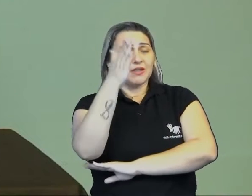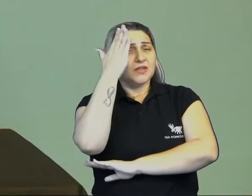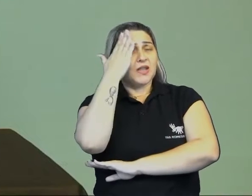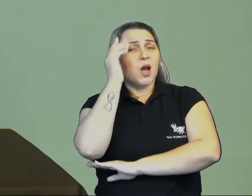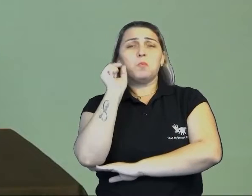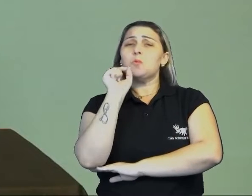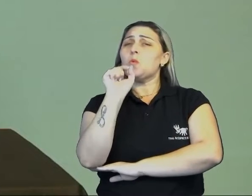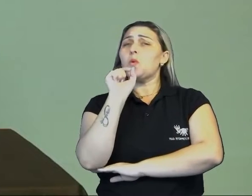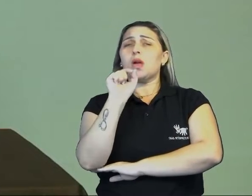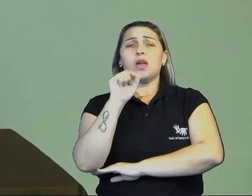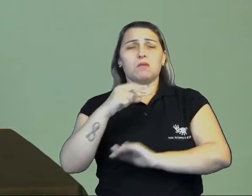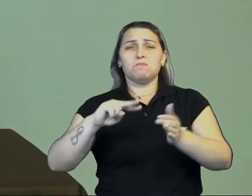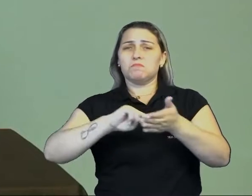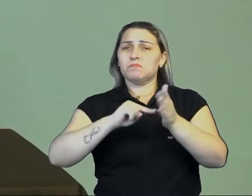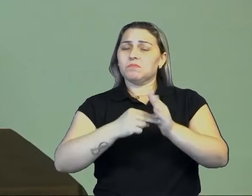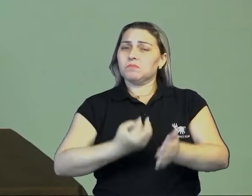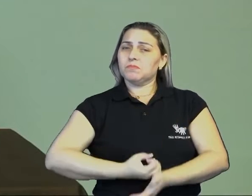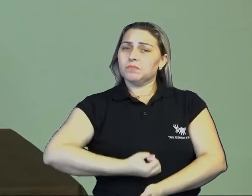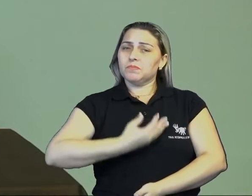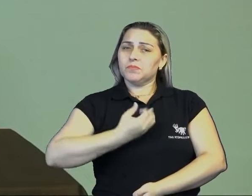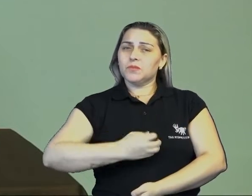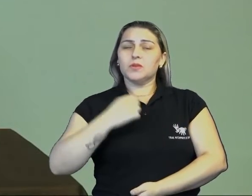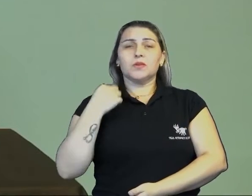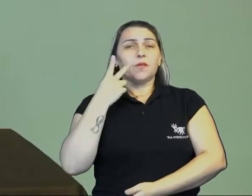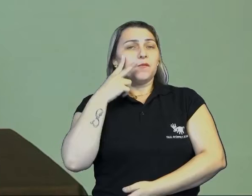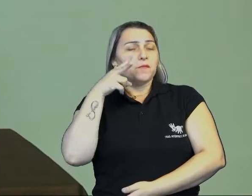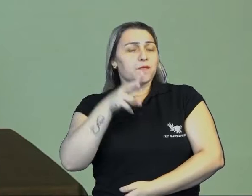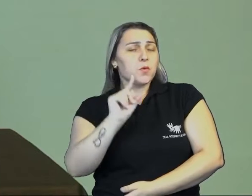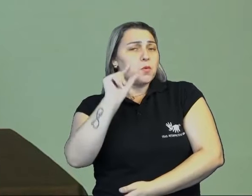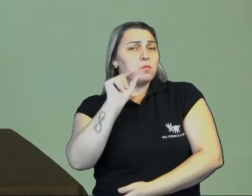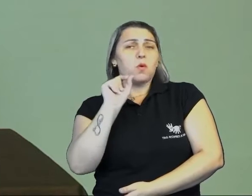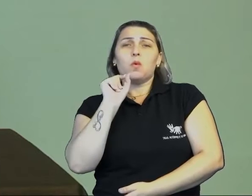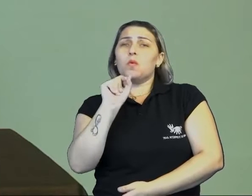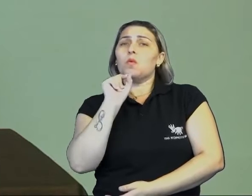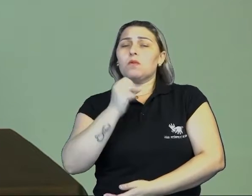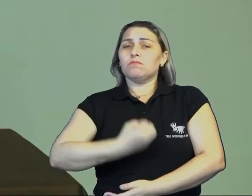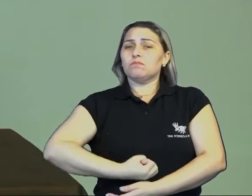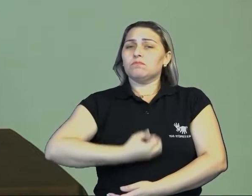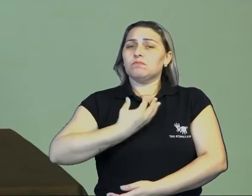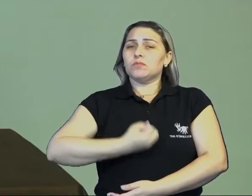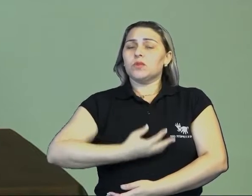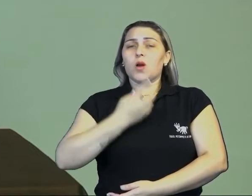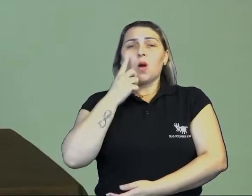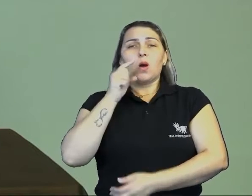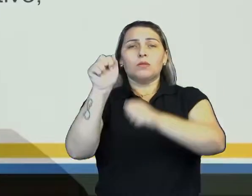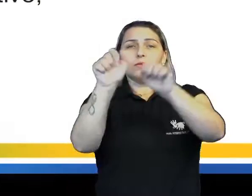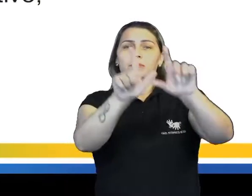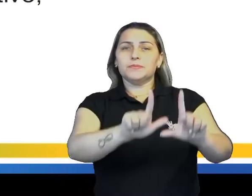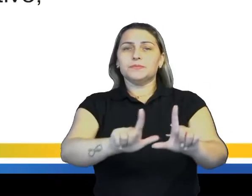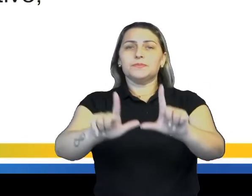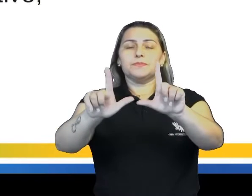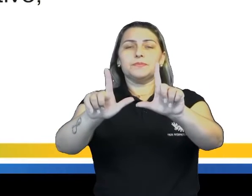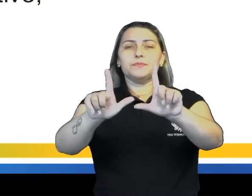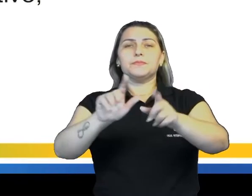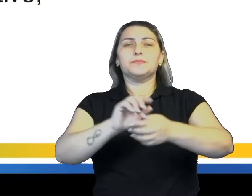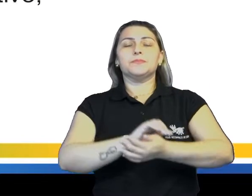sabe o que é poema? Para a gente ver um pouco o que é um poema, olha comigo aí na telinha.